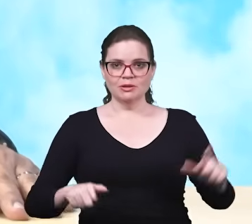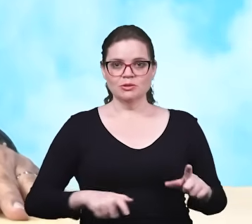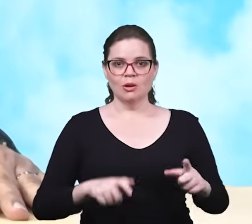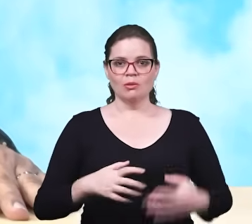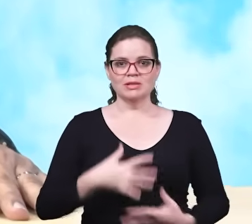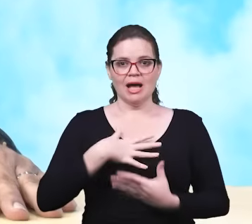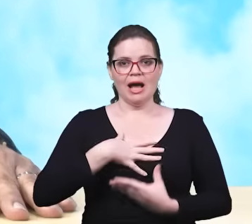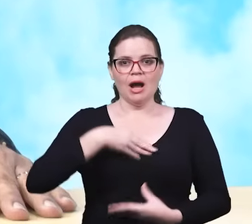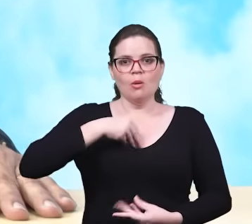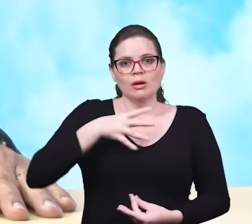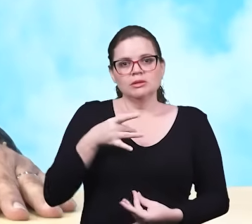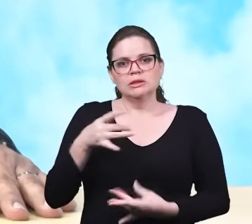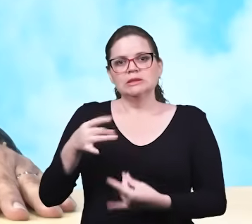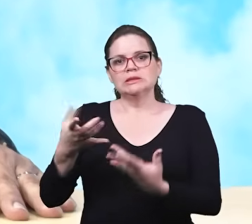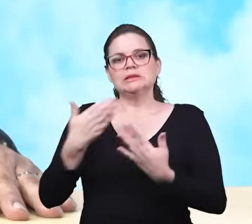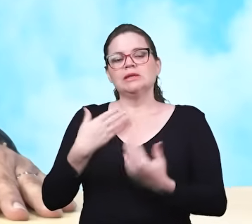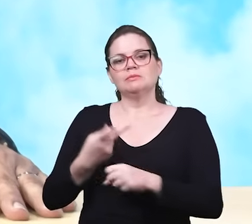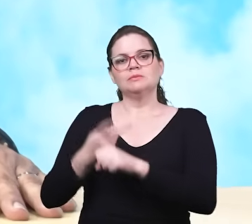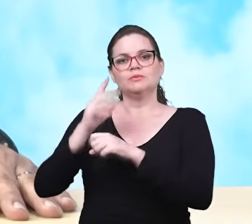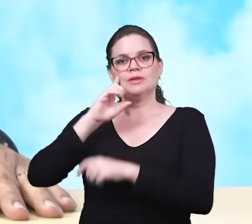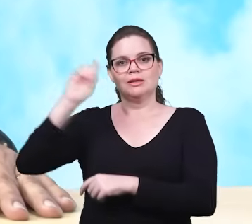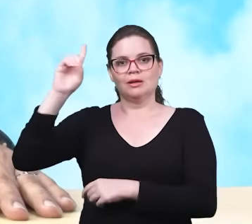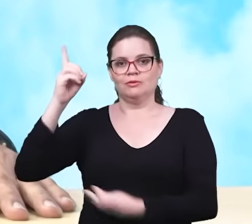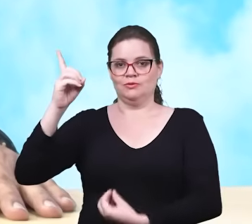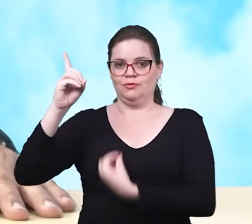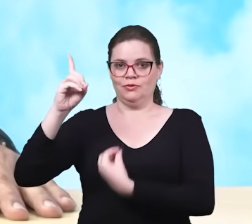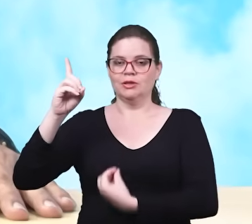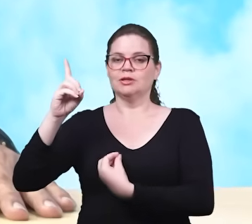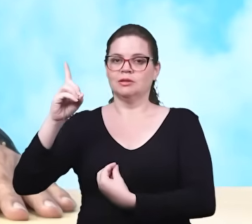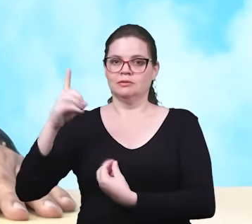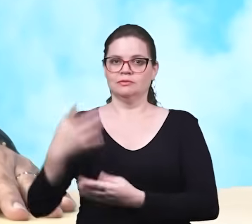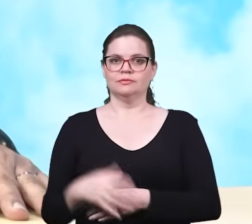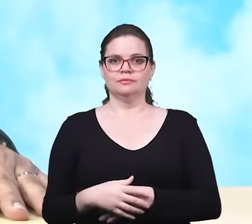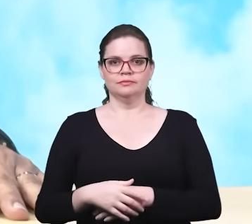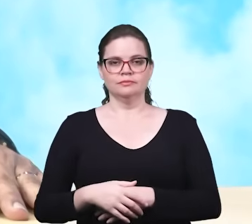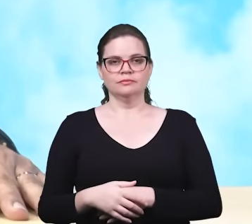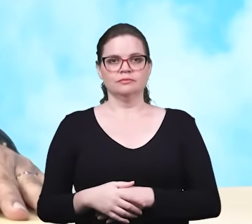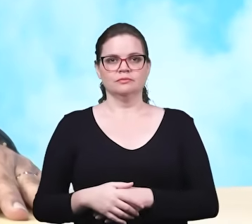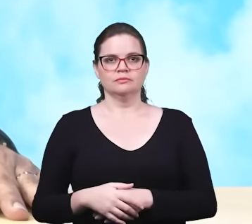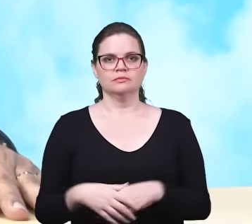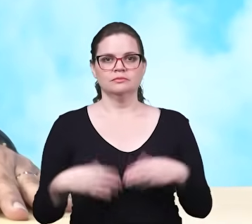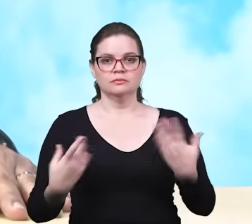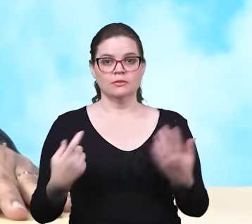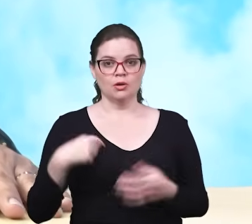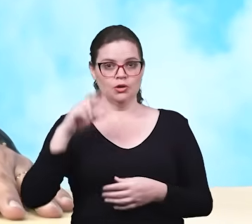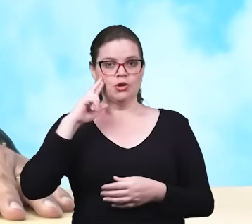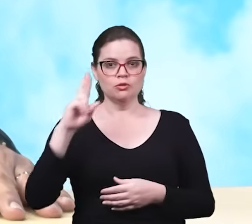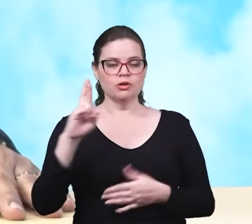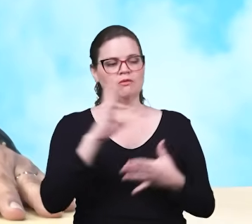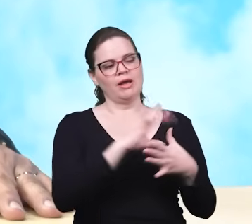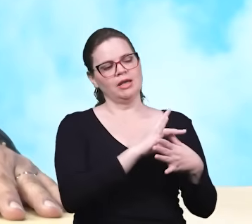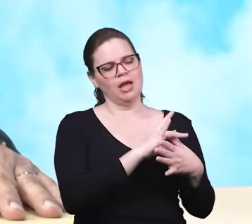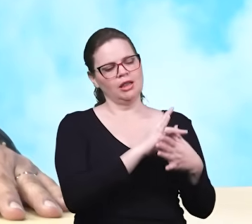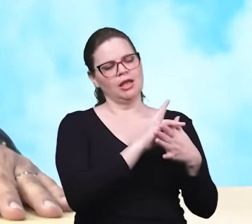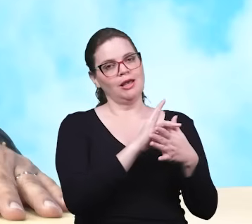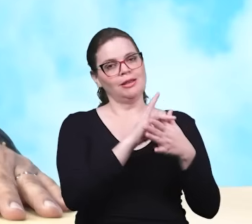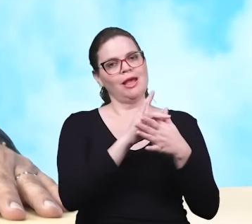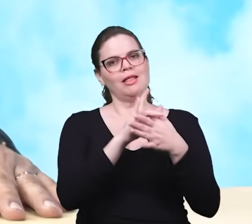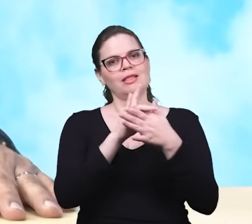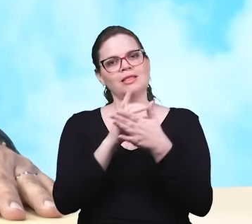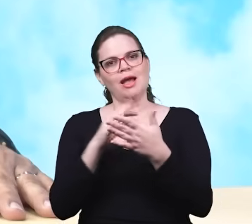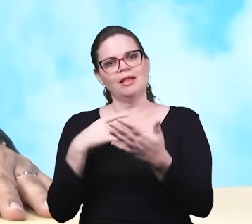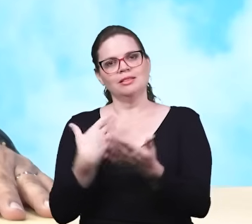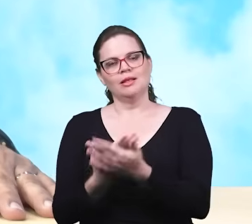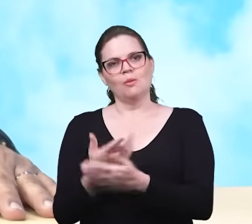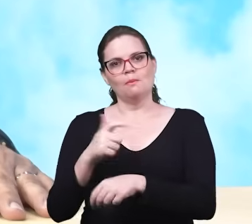vivo. Está escrito, terão fome e sede. E o Senhor leva para eles a um lugar para o momento de